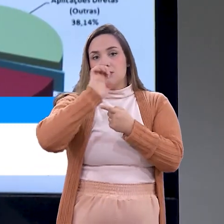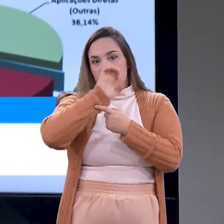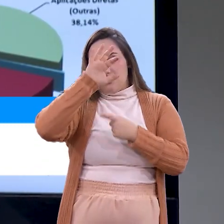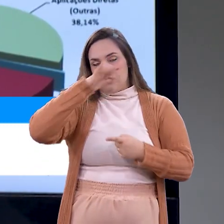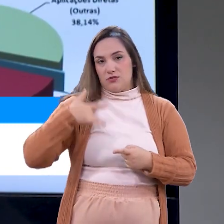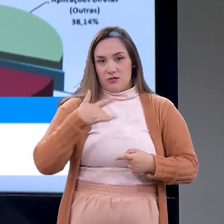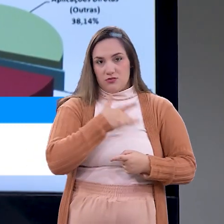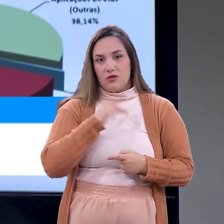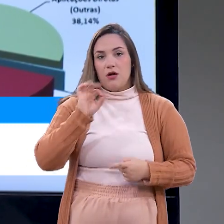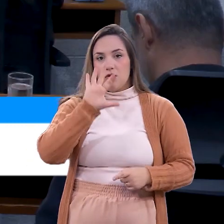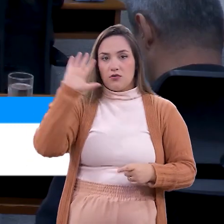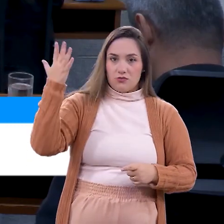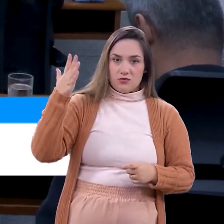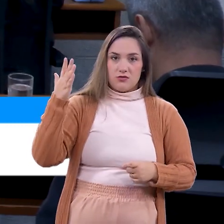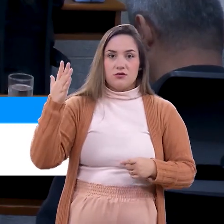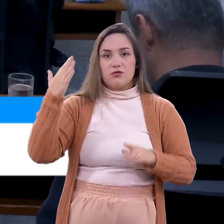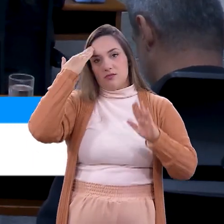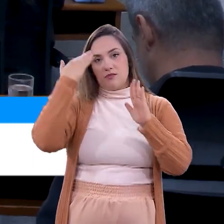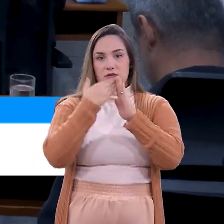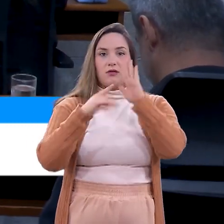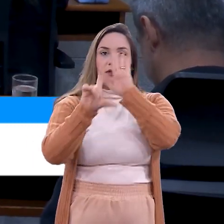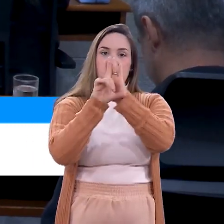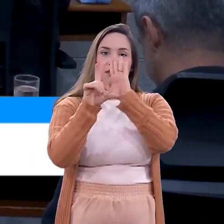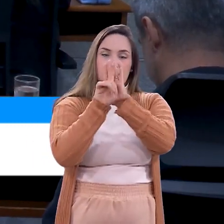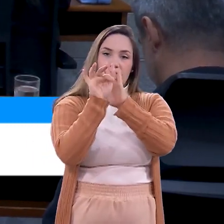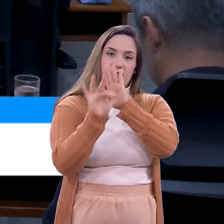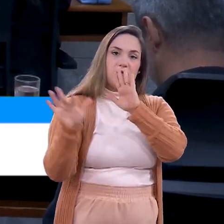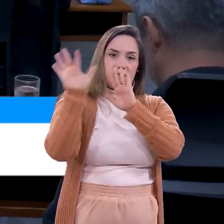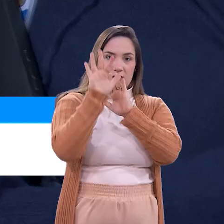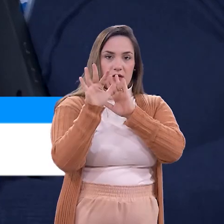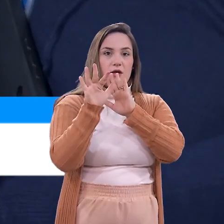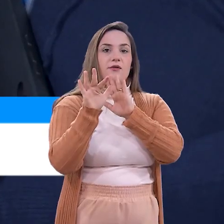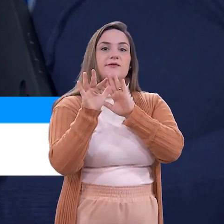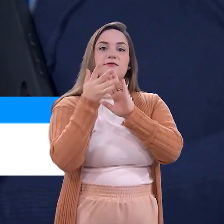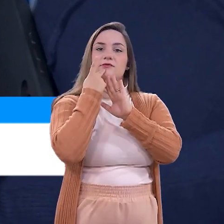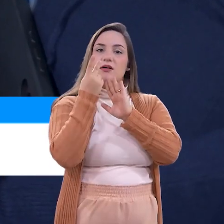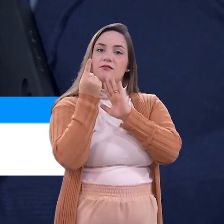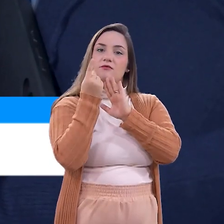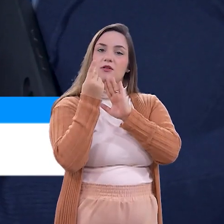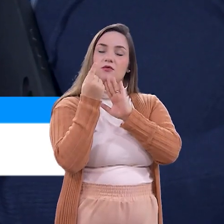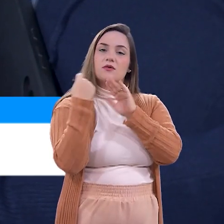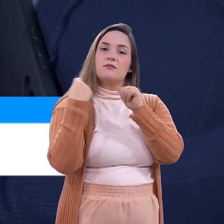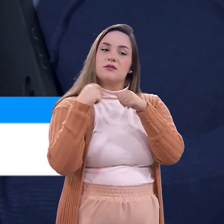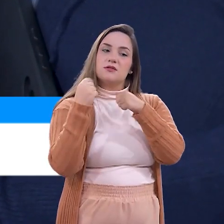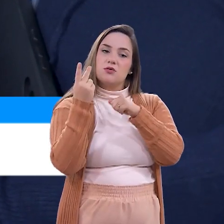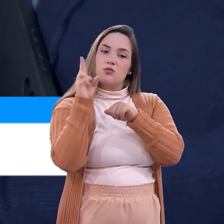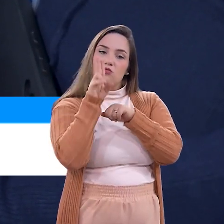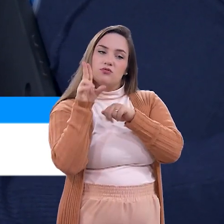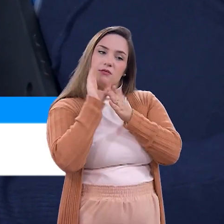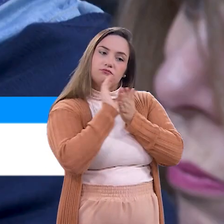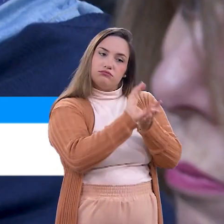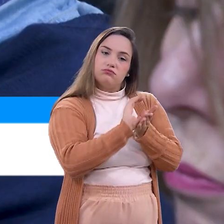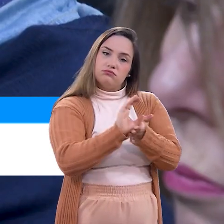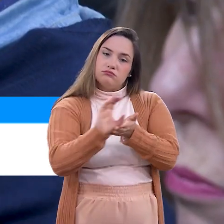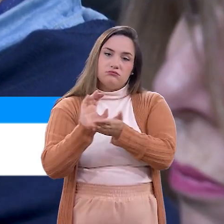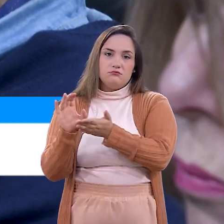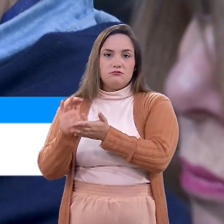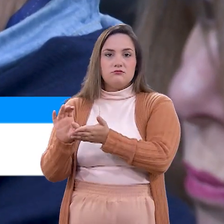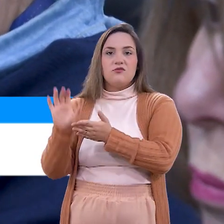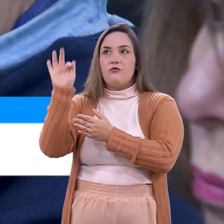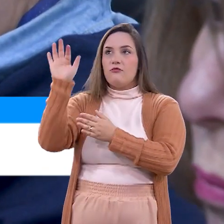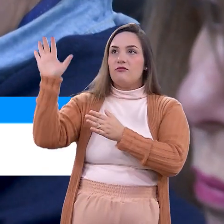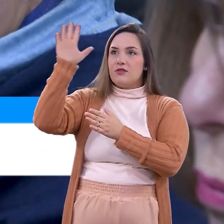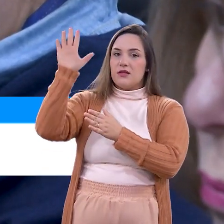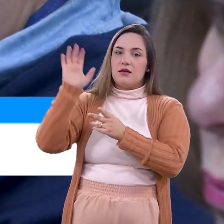Secretaria Estadual de Saúde é realizada em cumprimento à Legislação Federal que trata dos mínimos a serem aplicados